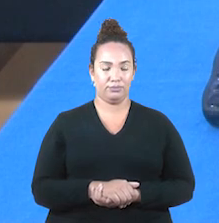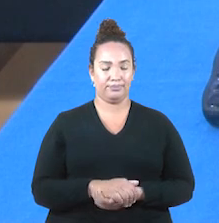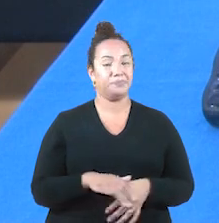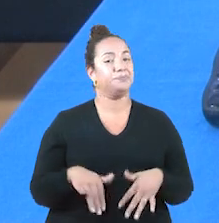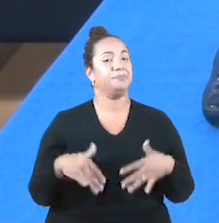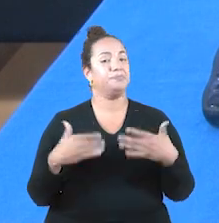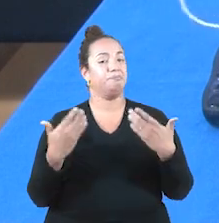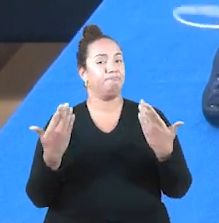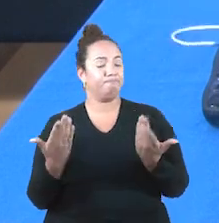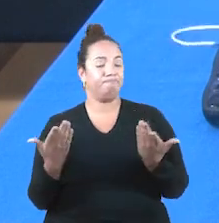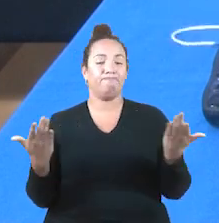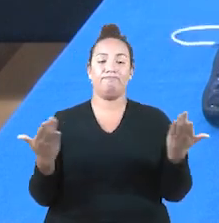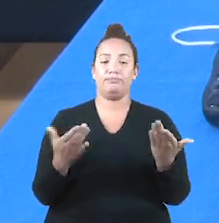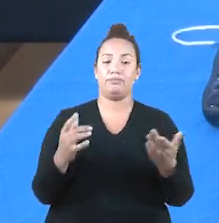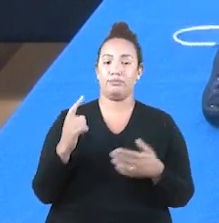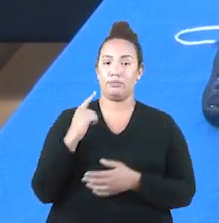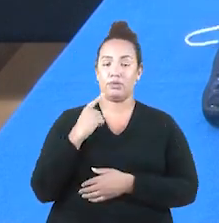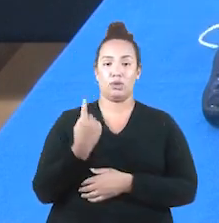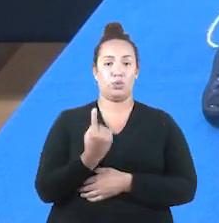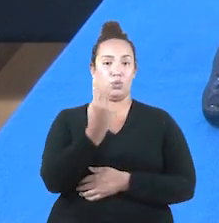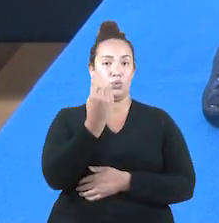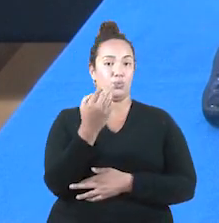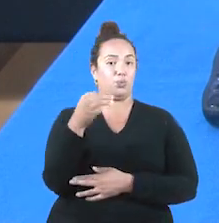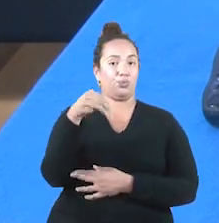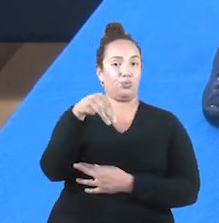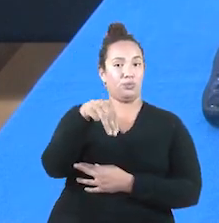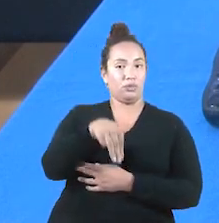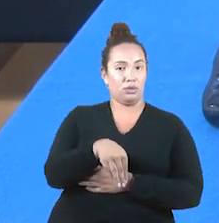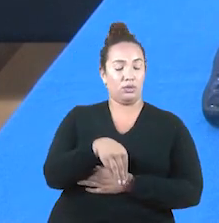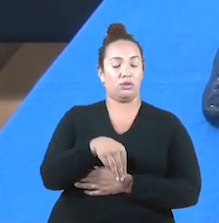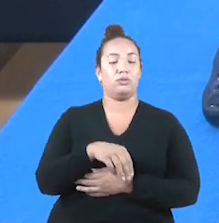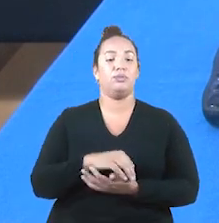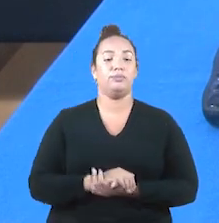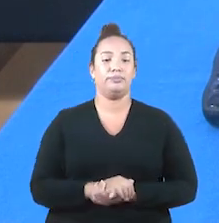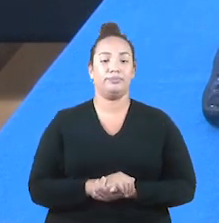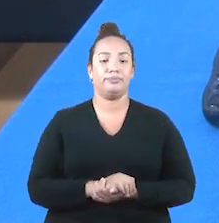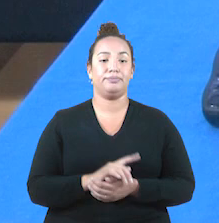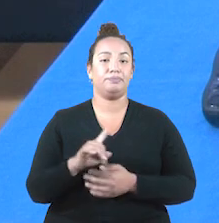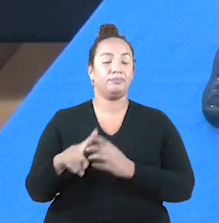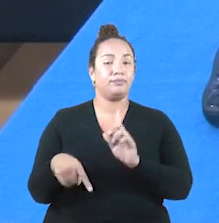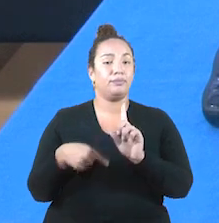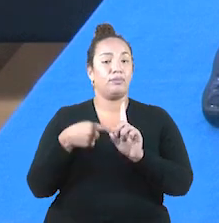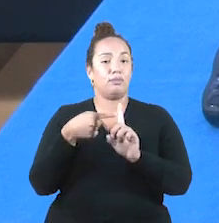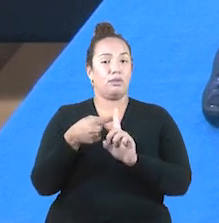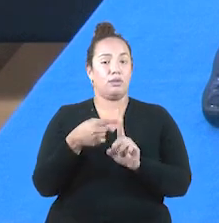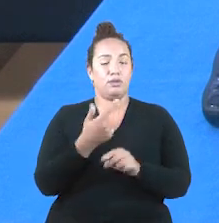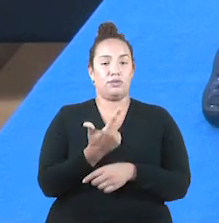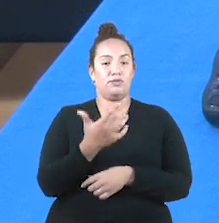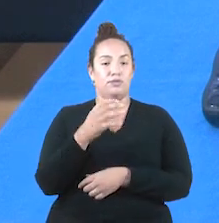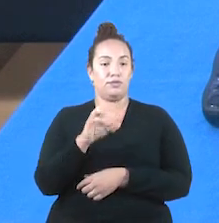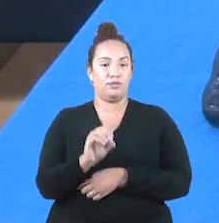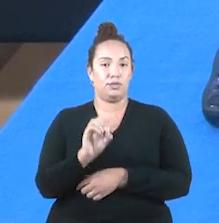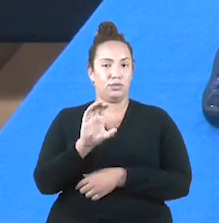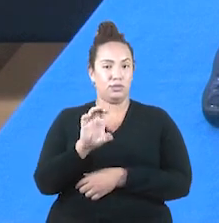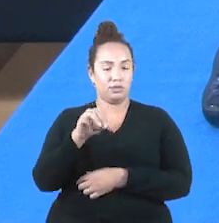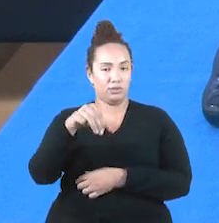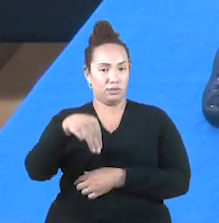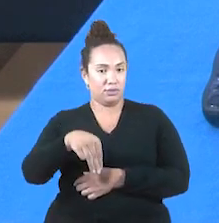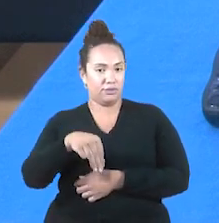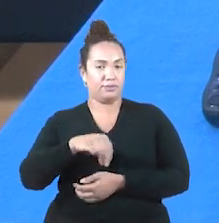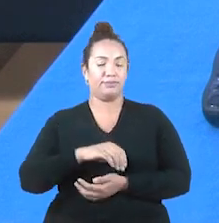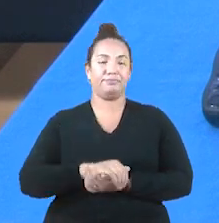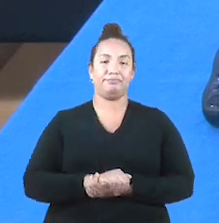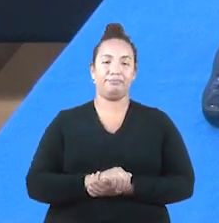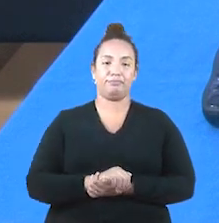Então, nós temos agora 1 metro que tínhamos antes, mais 20 centímetros,